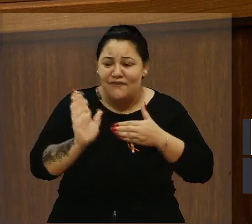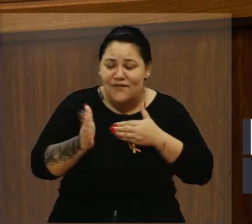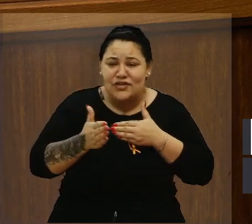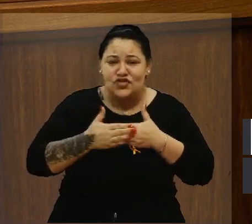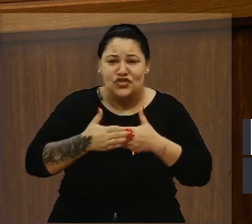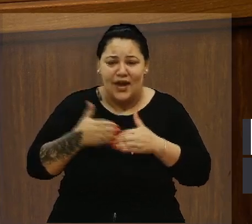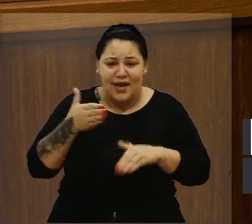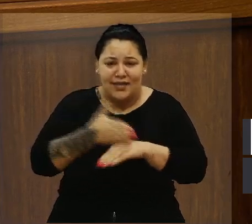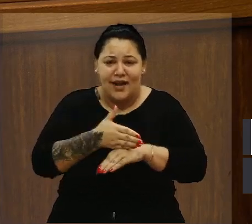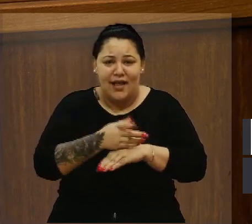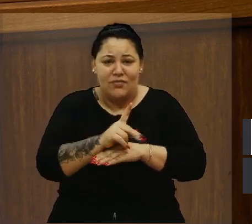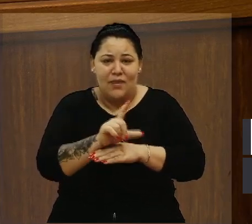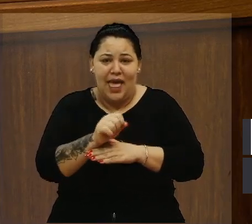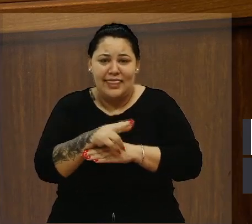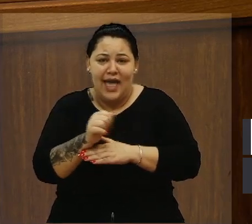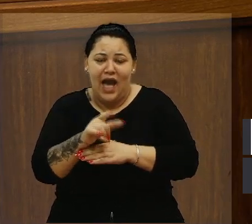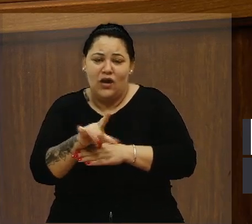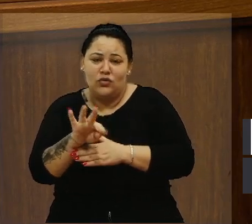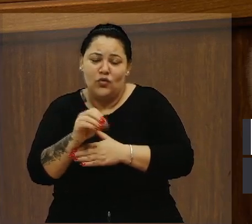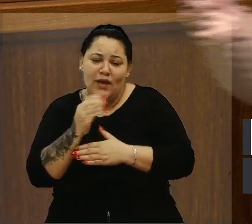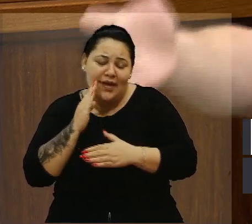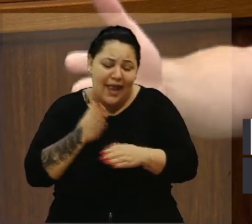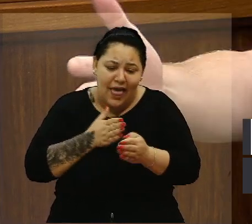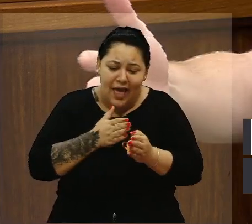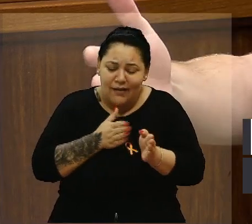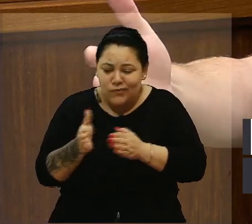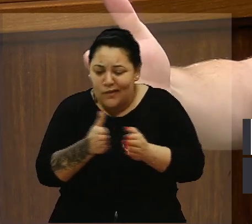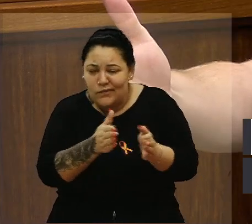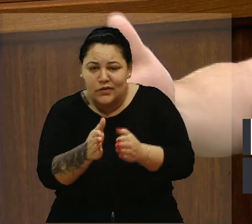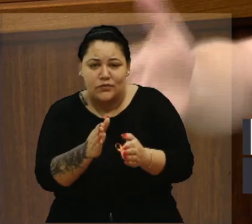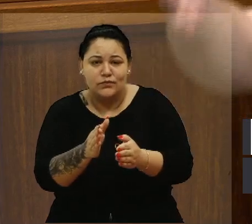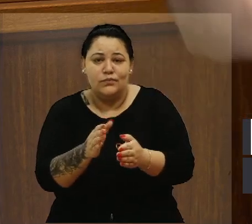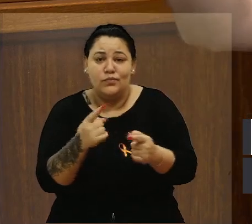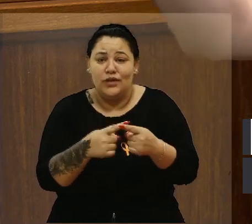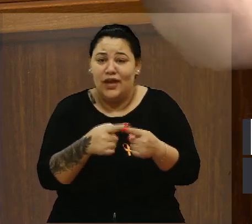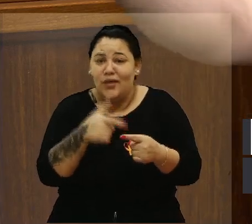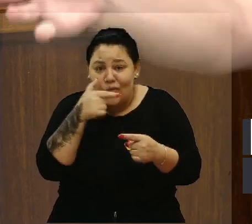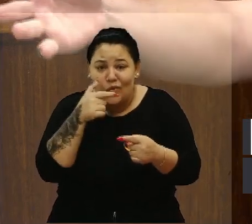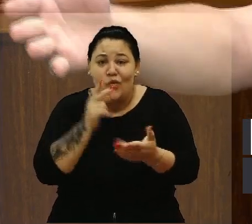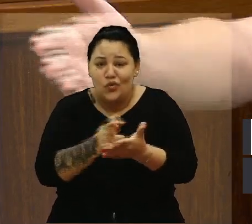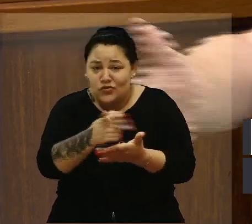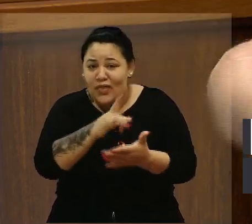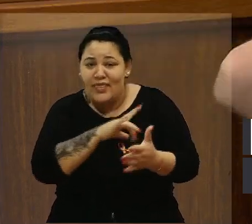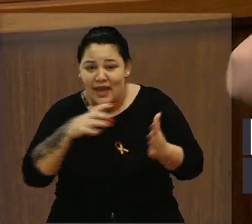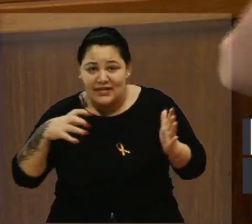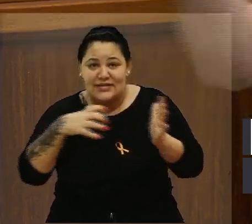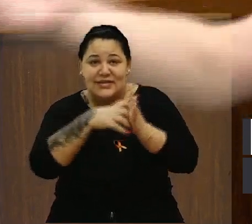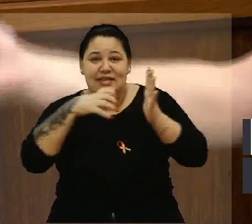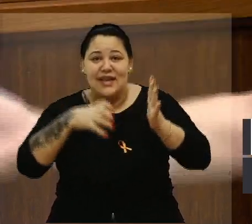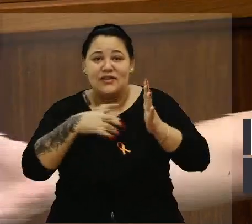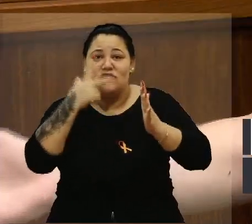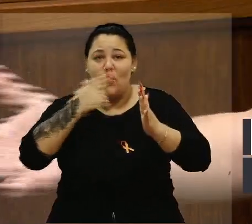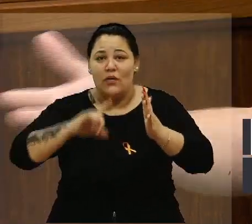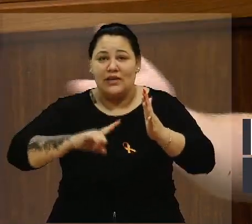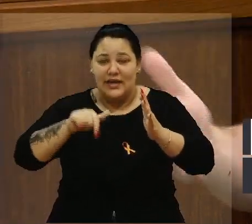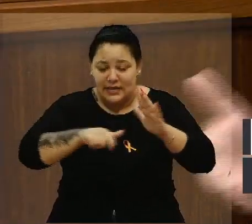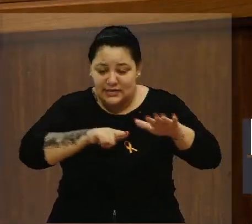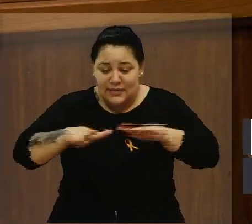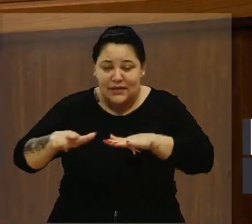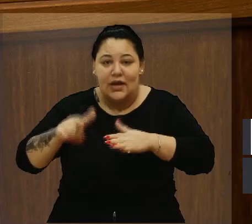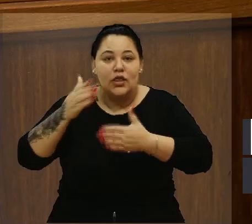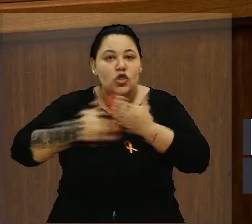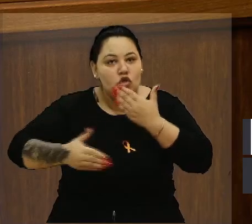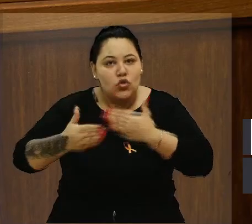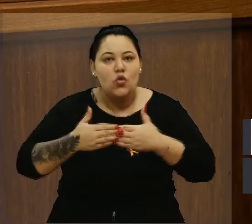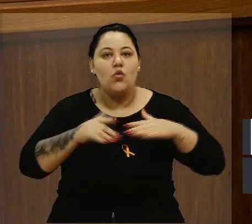Planalto e garantir que as pessoas ingressem pelo Vila Verde, porque a gente continua tendo atropelamento, como teve nessa semana, continua tendo acidente, como tem semanalmente,